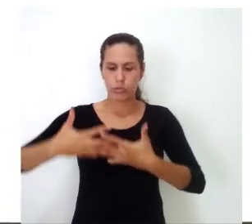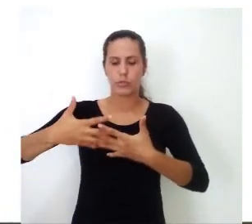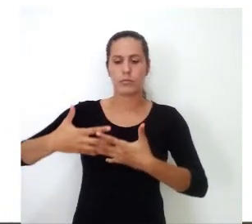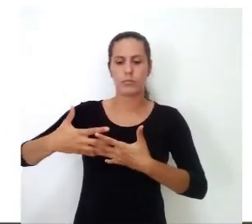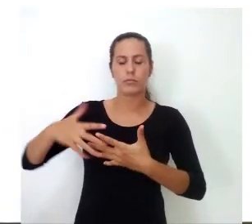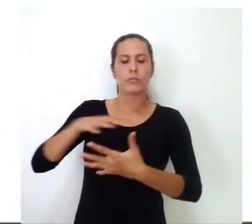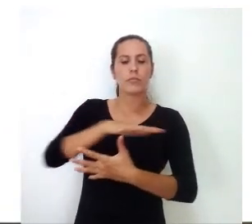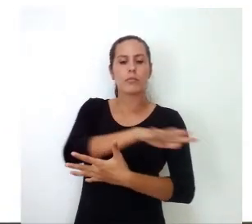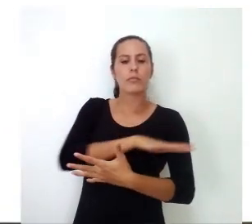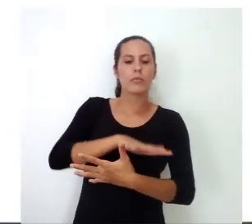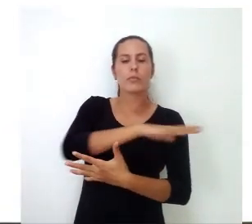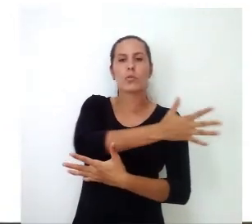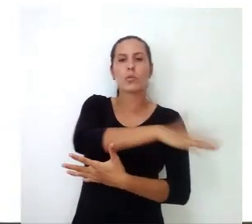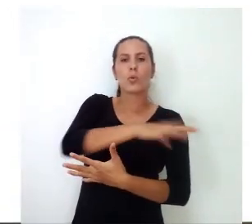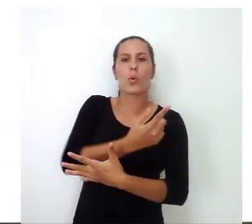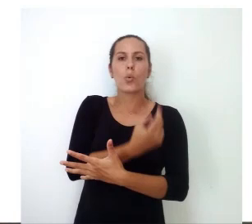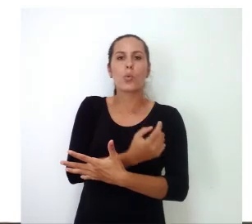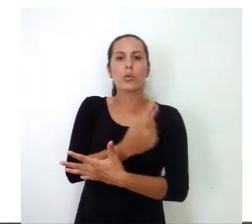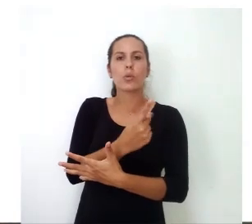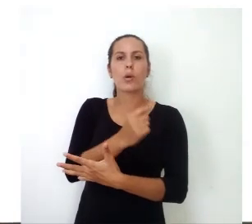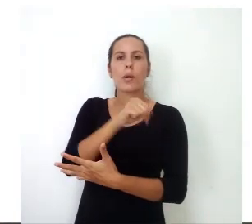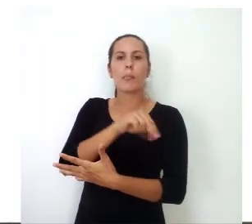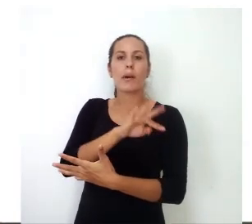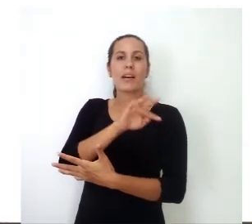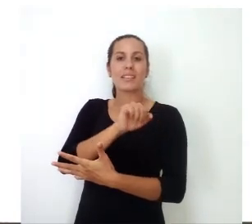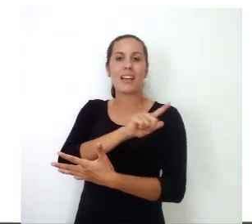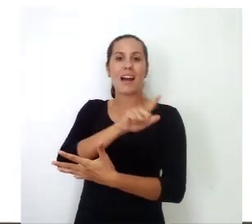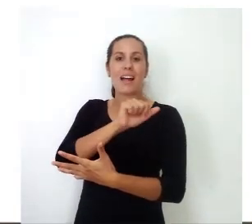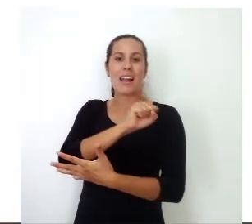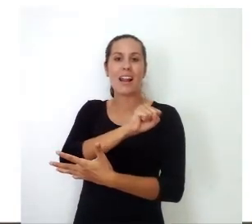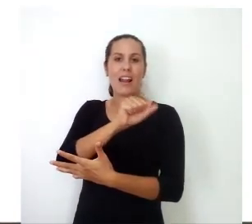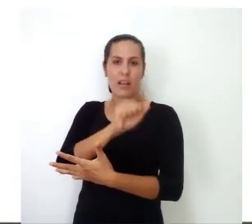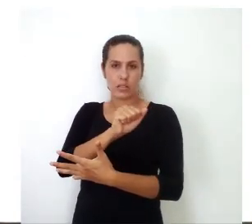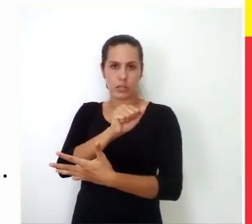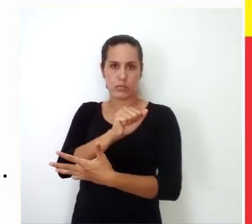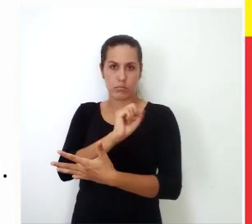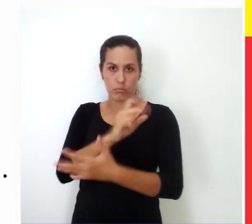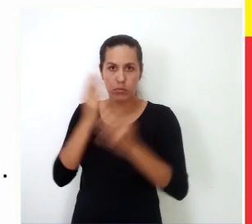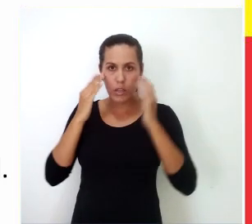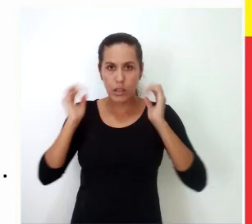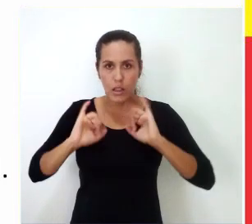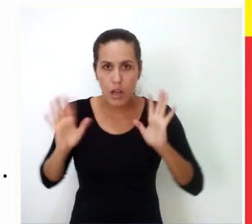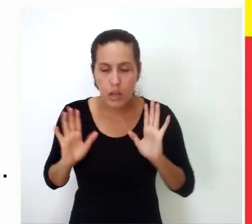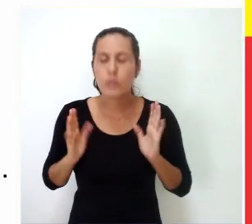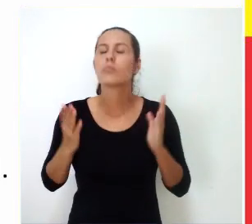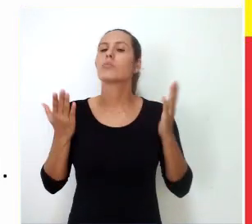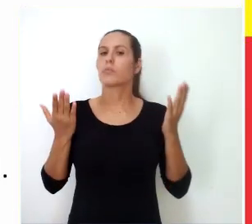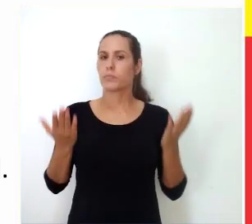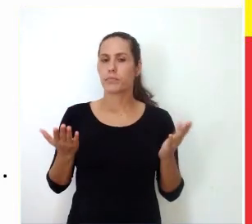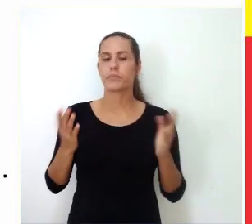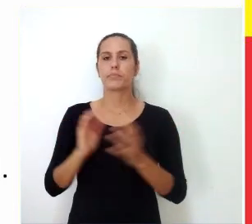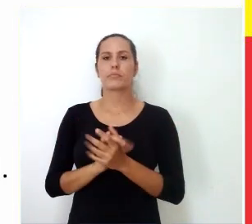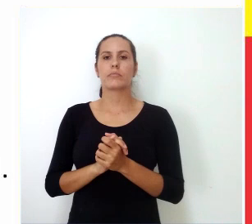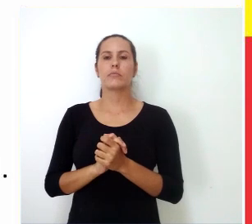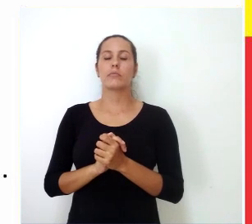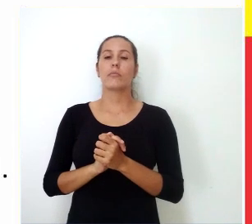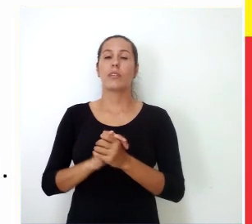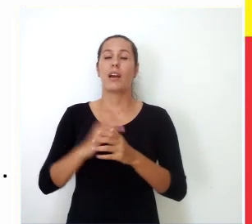chama de Pantalassa, ok? Vamos voltar para a imagem. Na